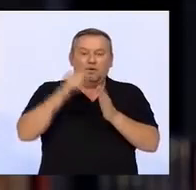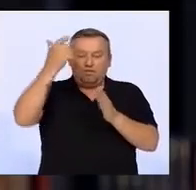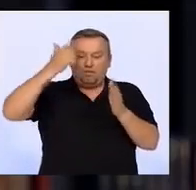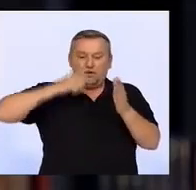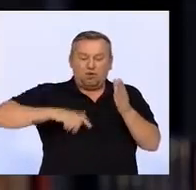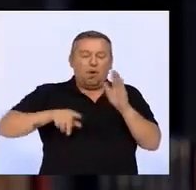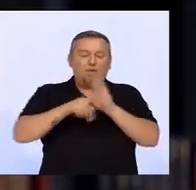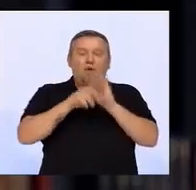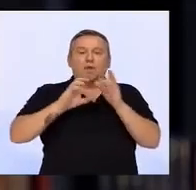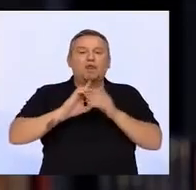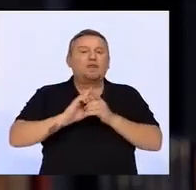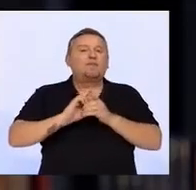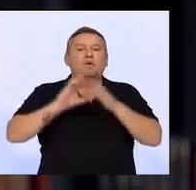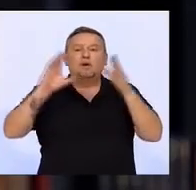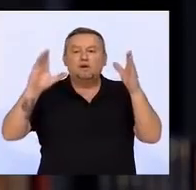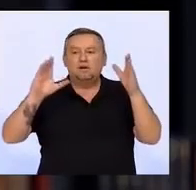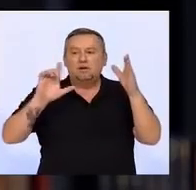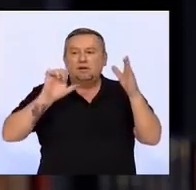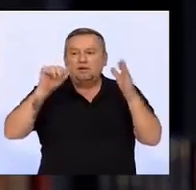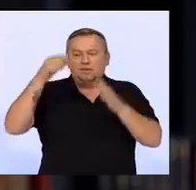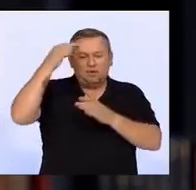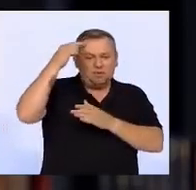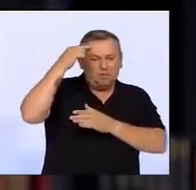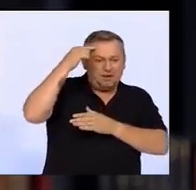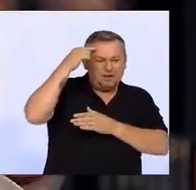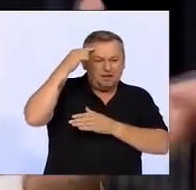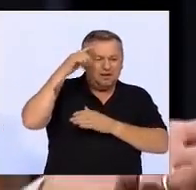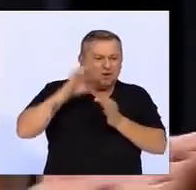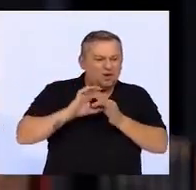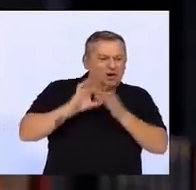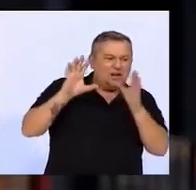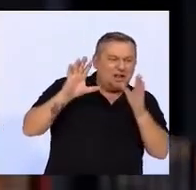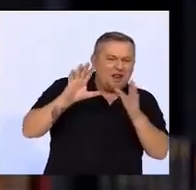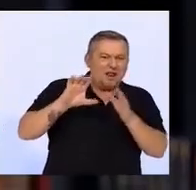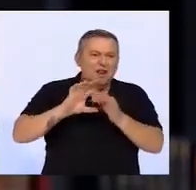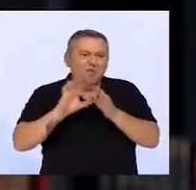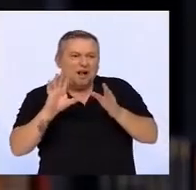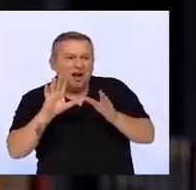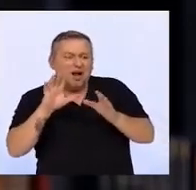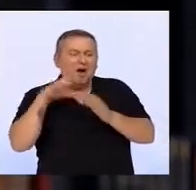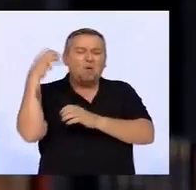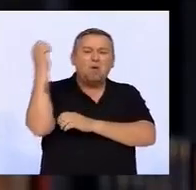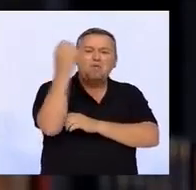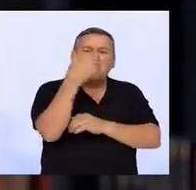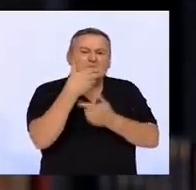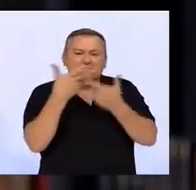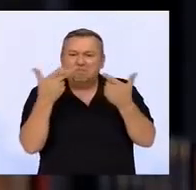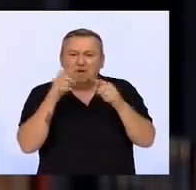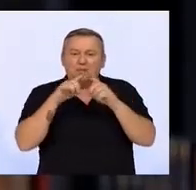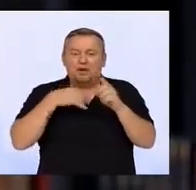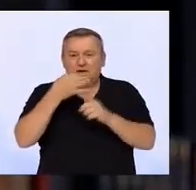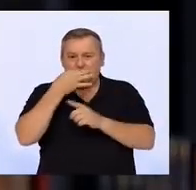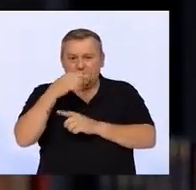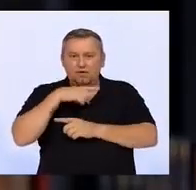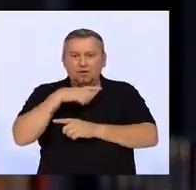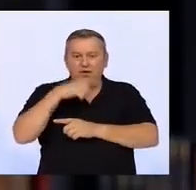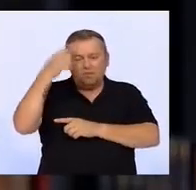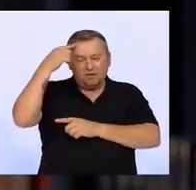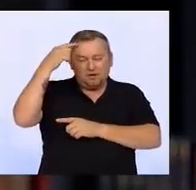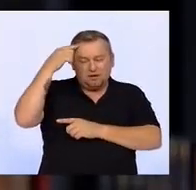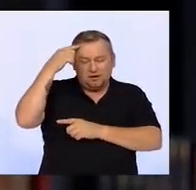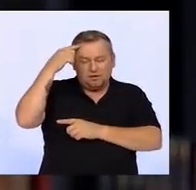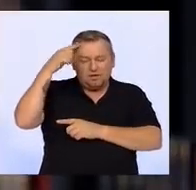da democracia. Depois eu penso se sou social-democrata, mais liberal, mais ambientalista, mas primeiro democracia. Eu acho que a gente já tem